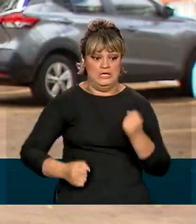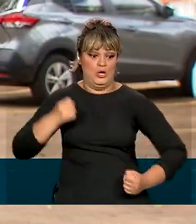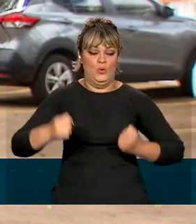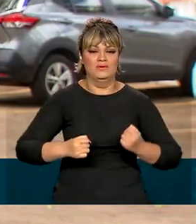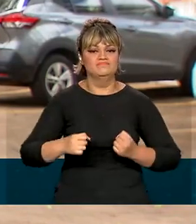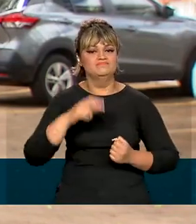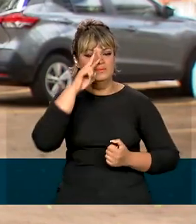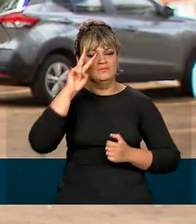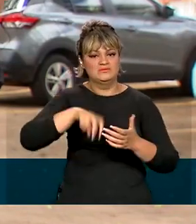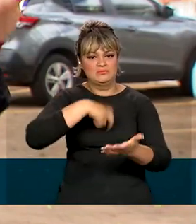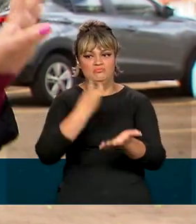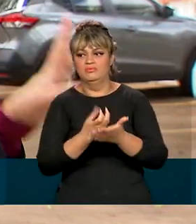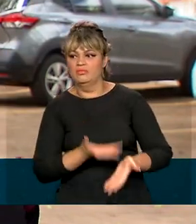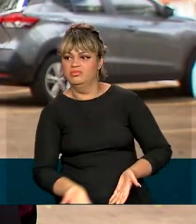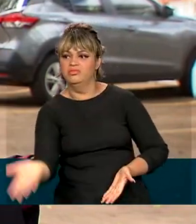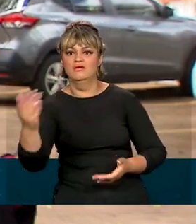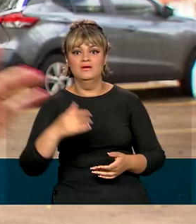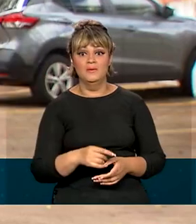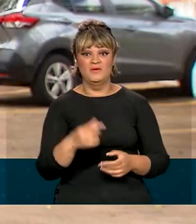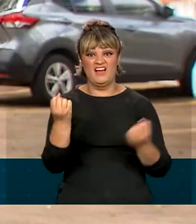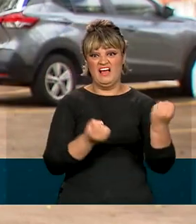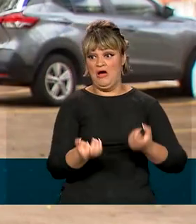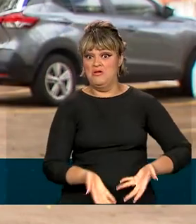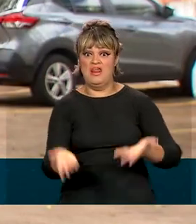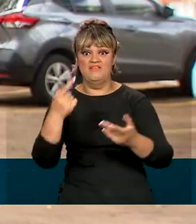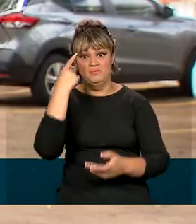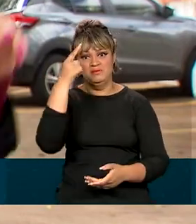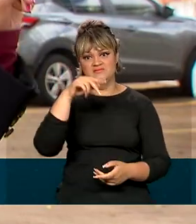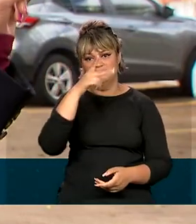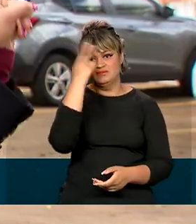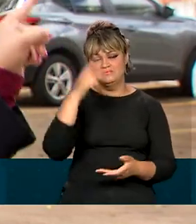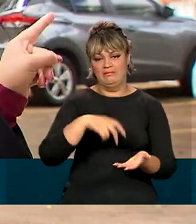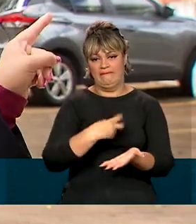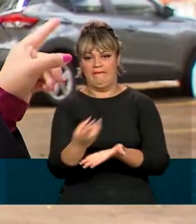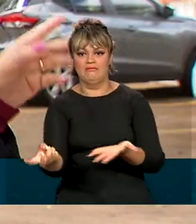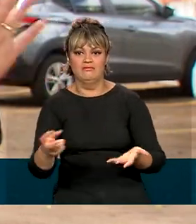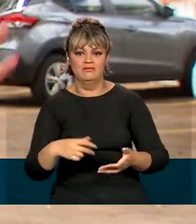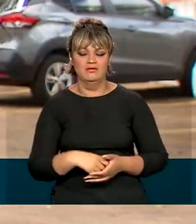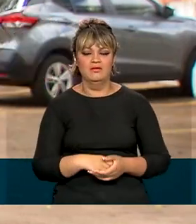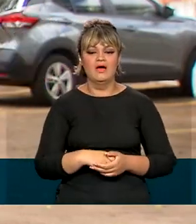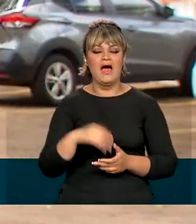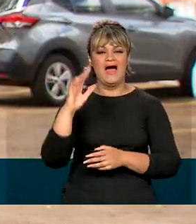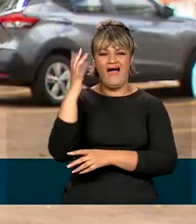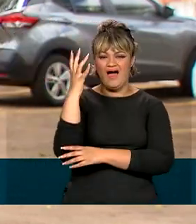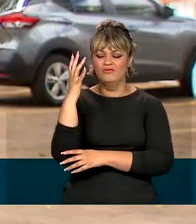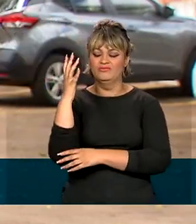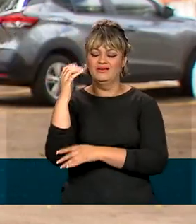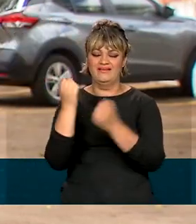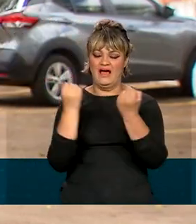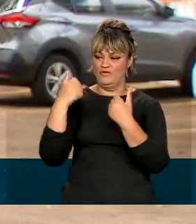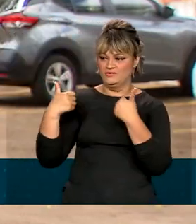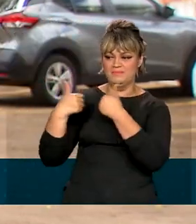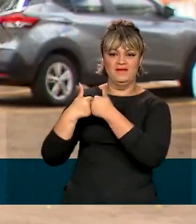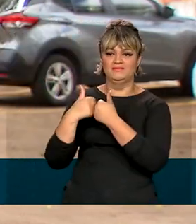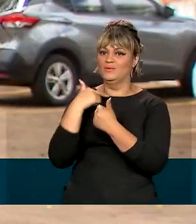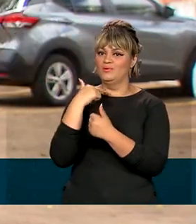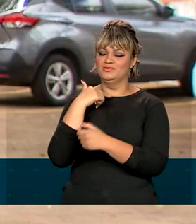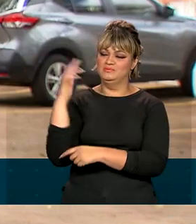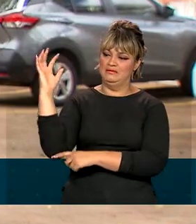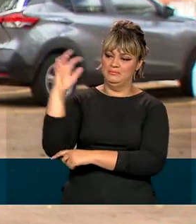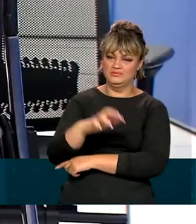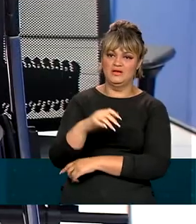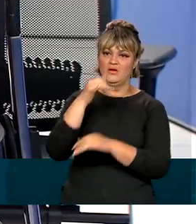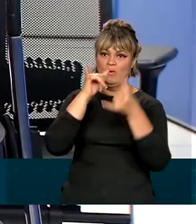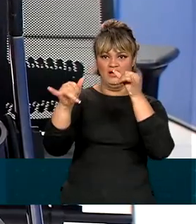água é capaz até de arrastar um carro. Também não pare o veículo perto de árvores ou de postes, que podem cair ou atrair